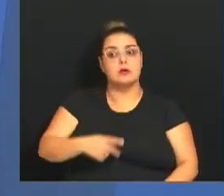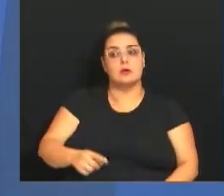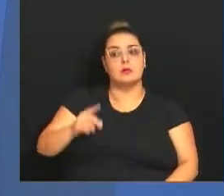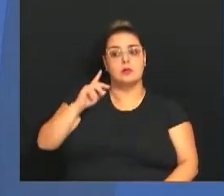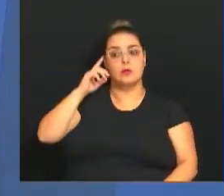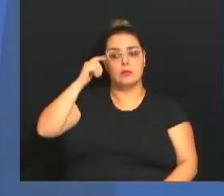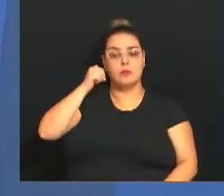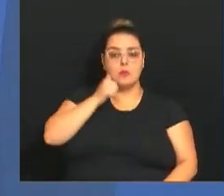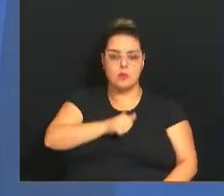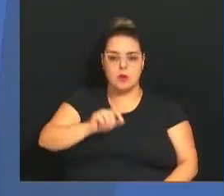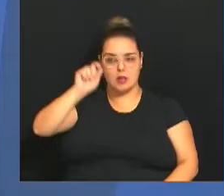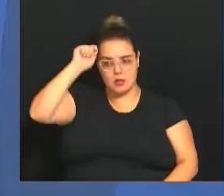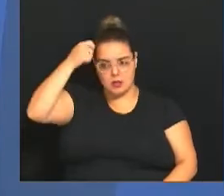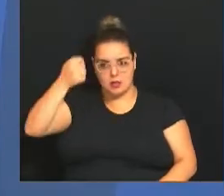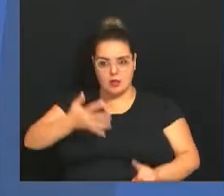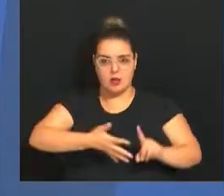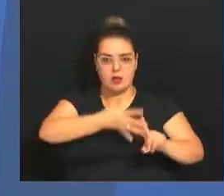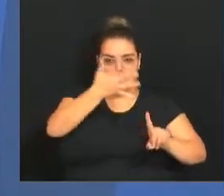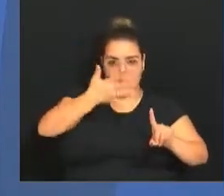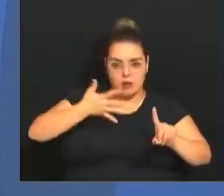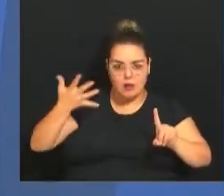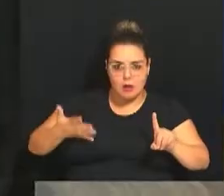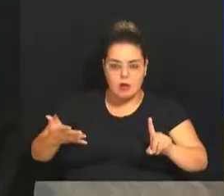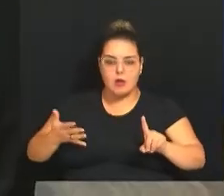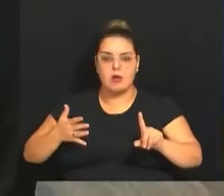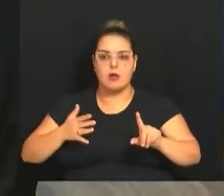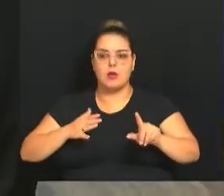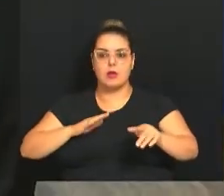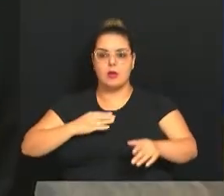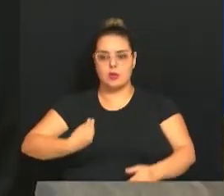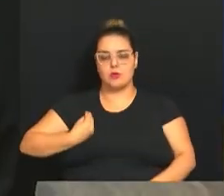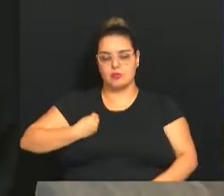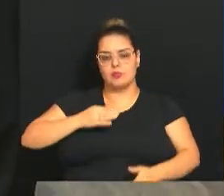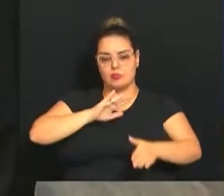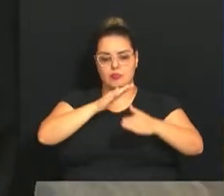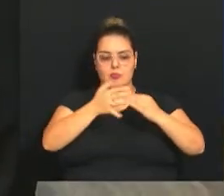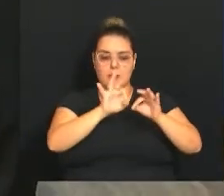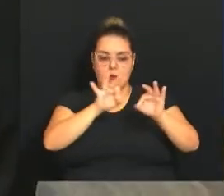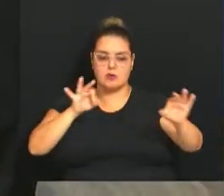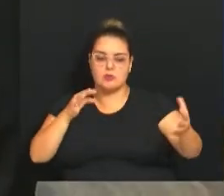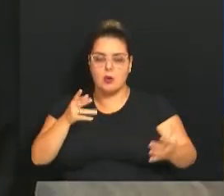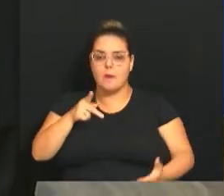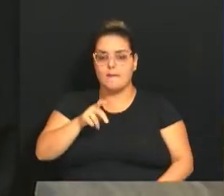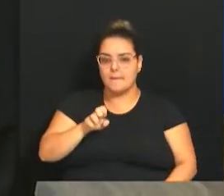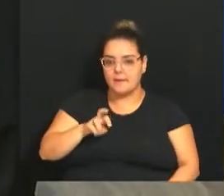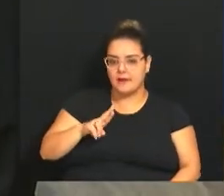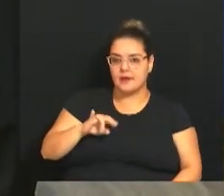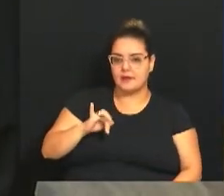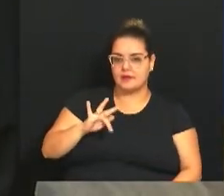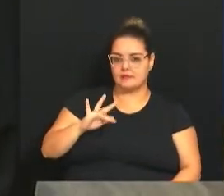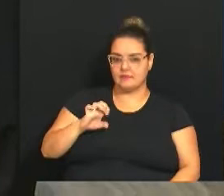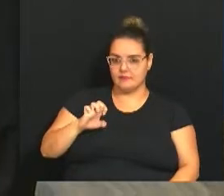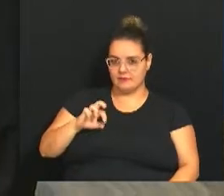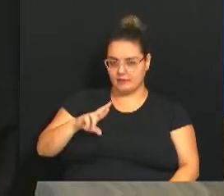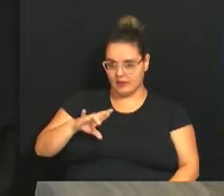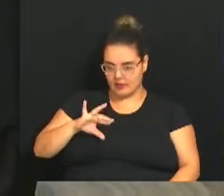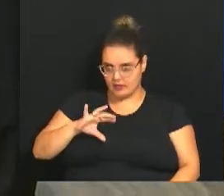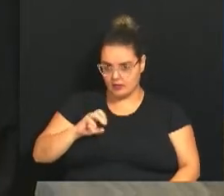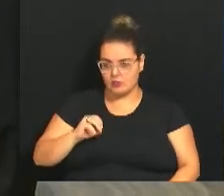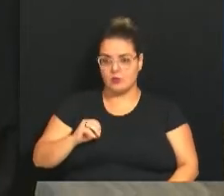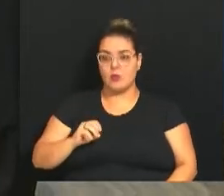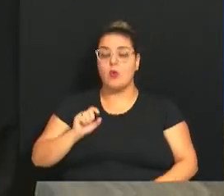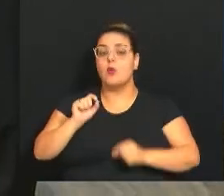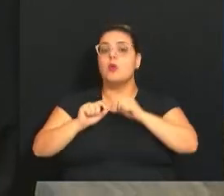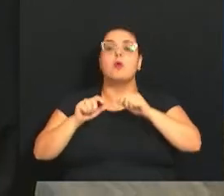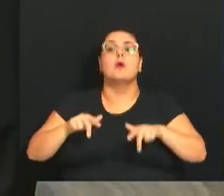LGBTQIA+, e periféricas. O que seria englobar todo esse público num dia de enfrentamento,